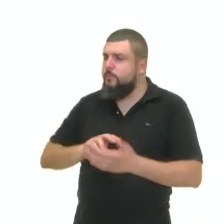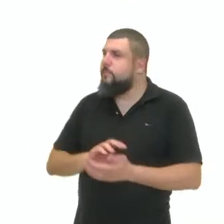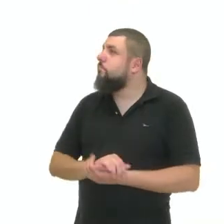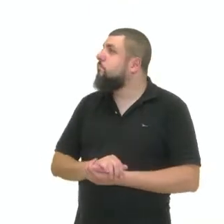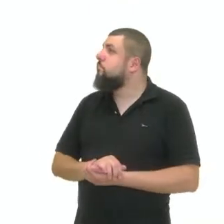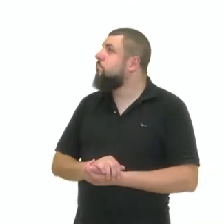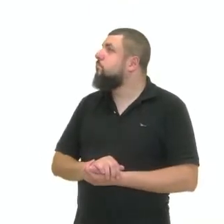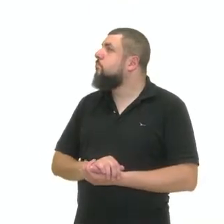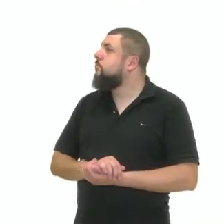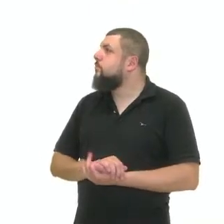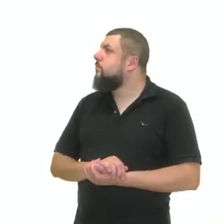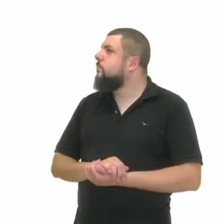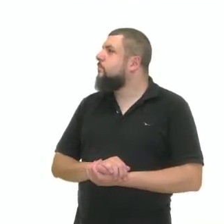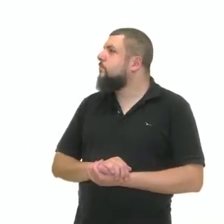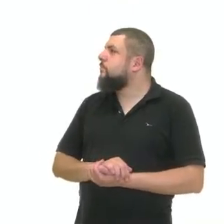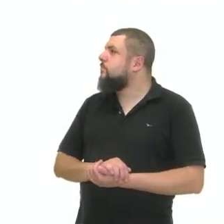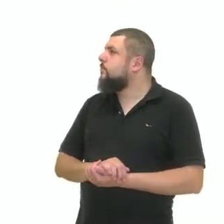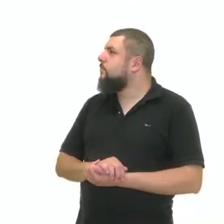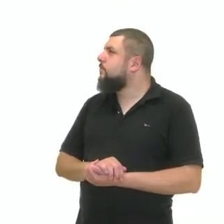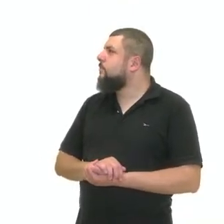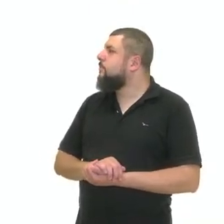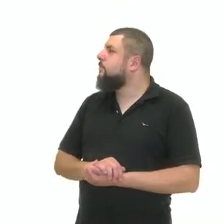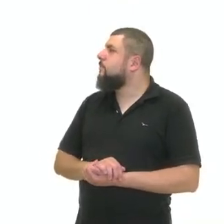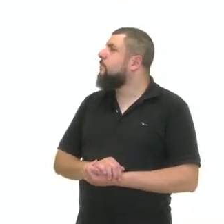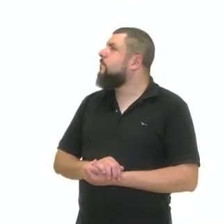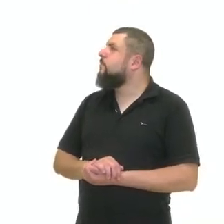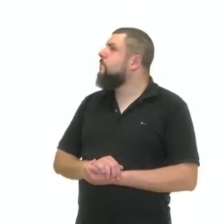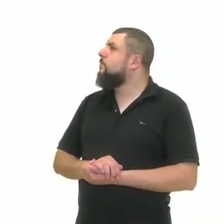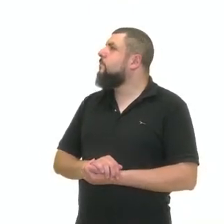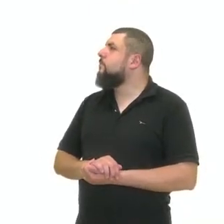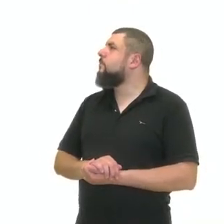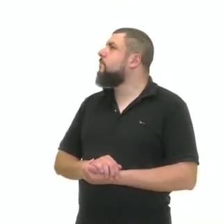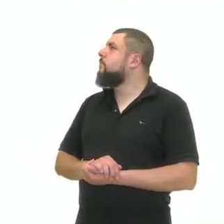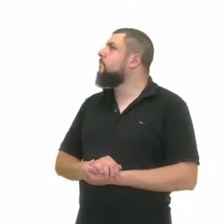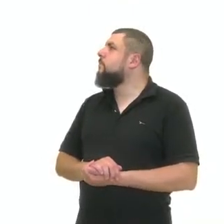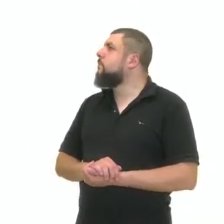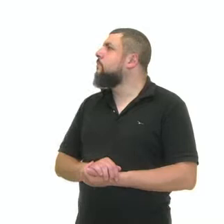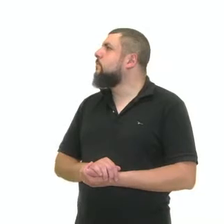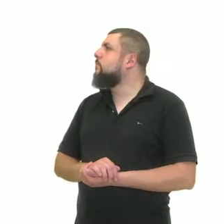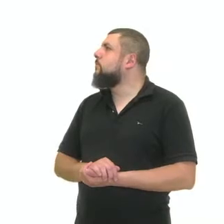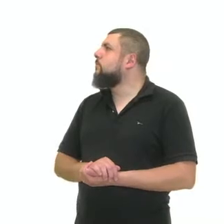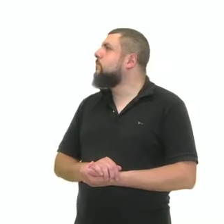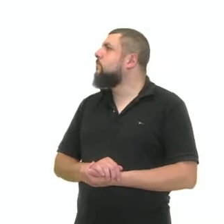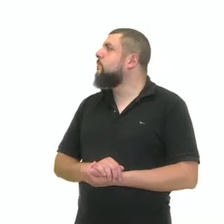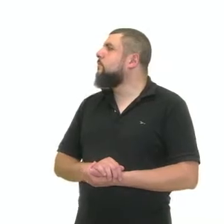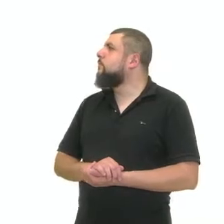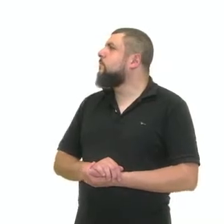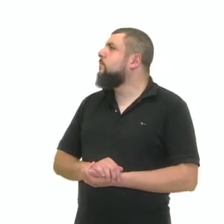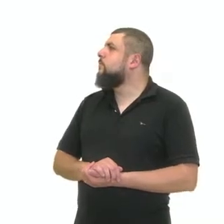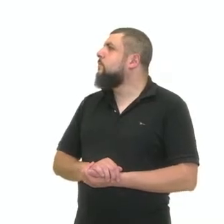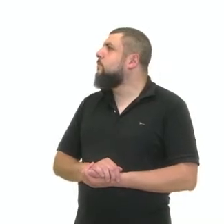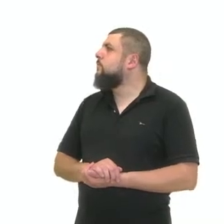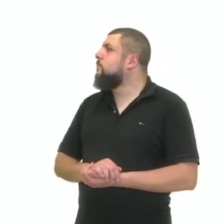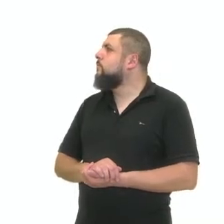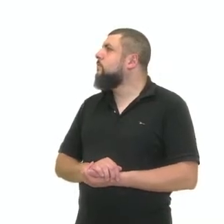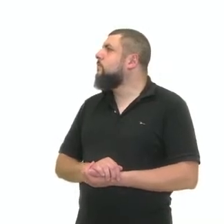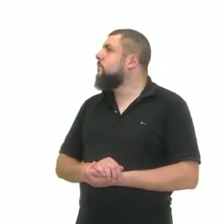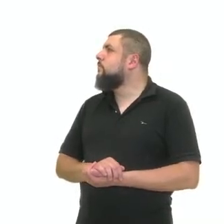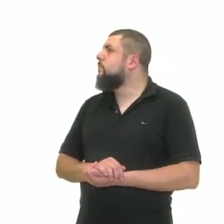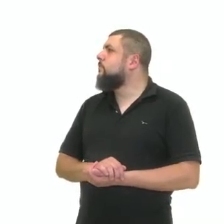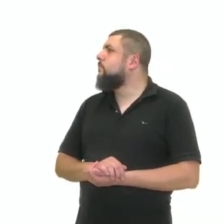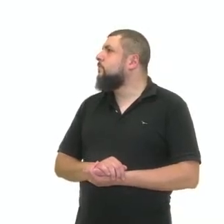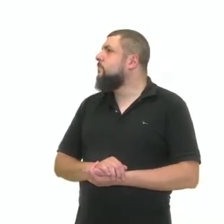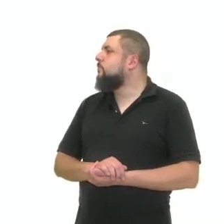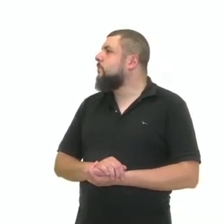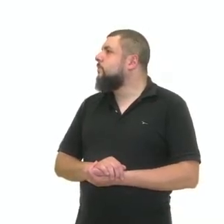tentativas e resultados foram variados, mas a exploração deste grupo provou ser bem-sucedida. Lhes foi concedida uma carta real da